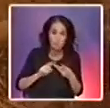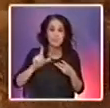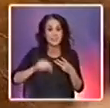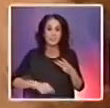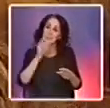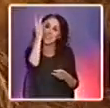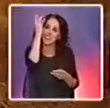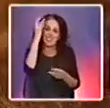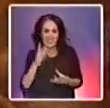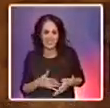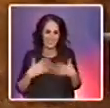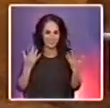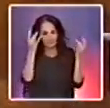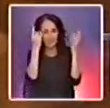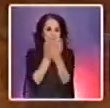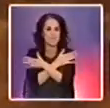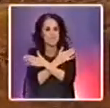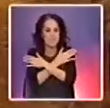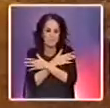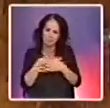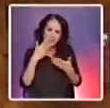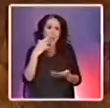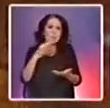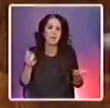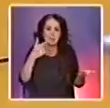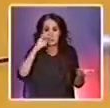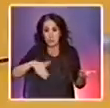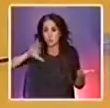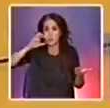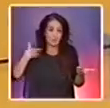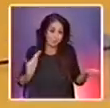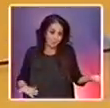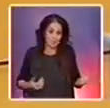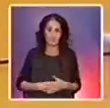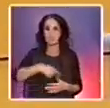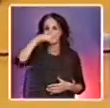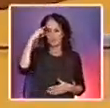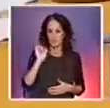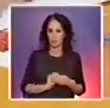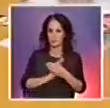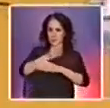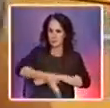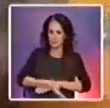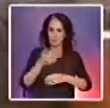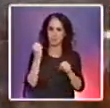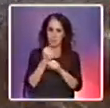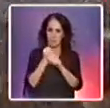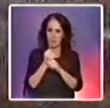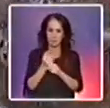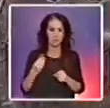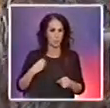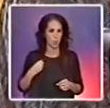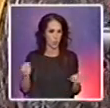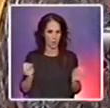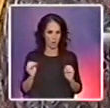para me divertir, para ir sair com os meus amigos, o normal de uma pessoa de 18 anos. As dificuldades de acesso ao mercado de trabalho não a